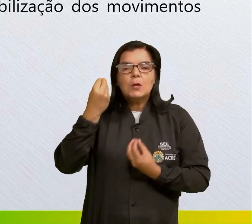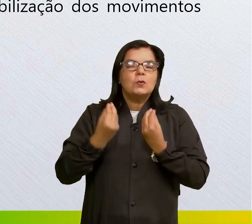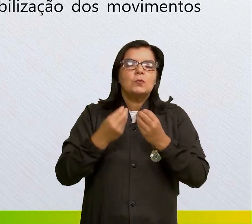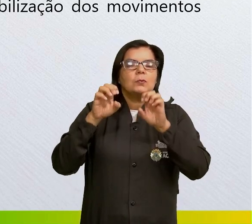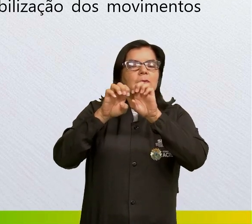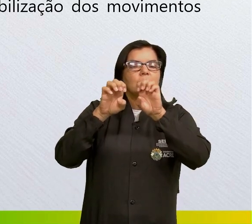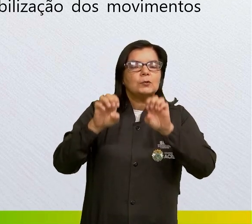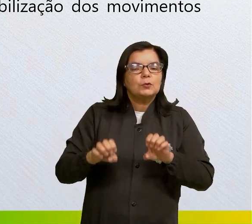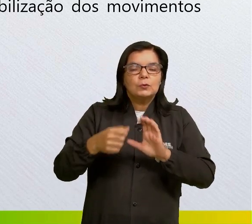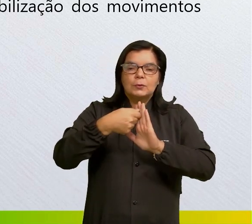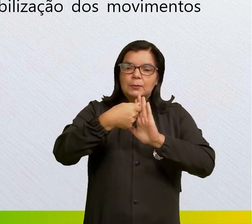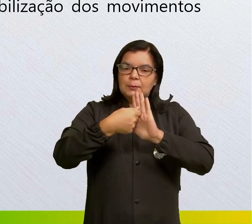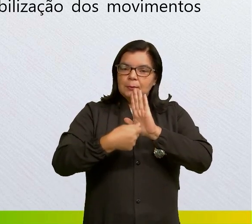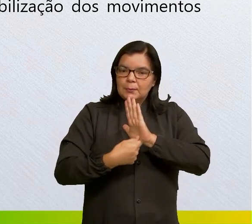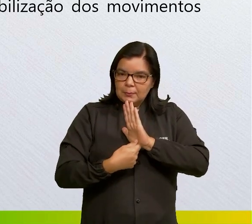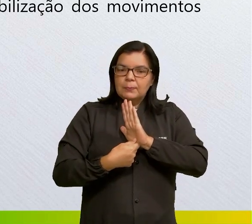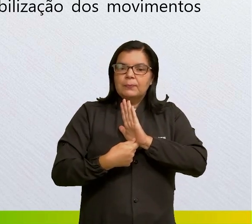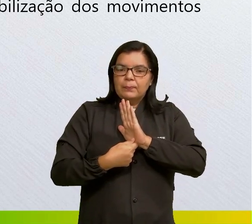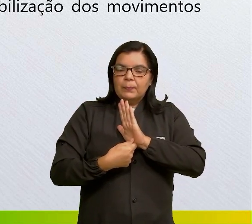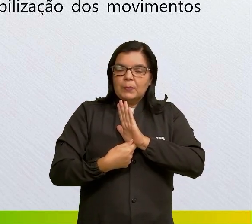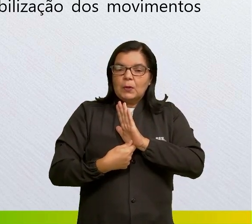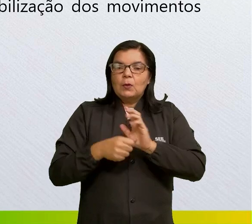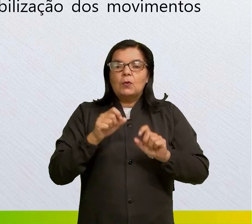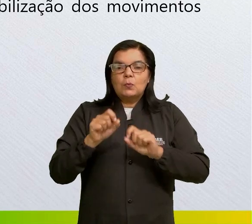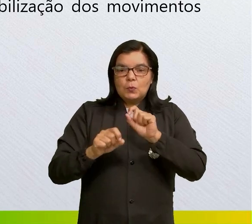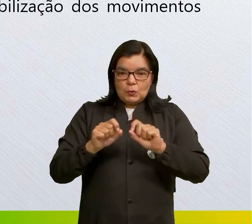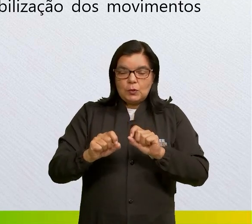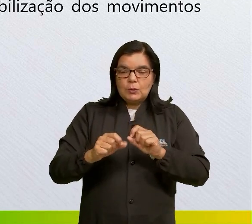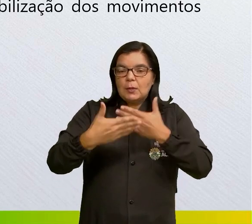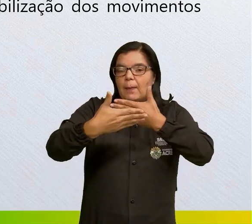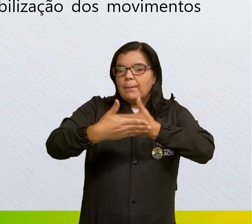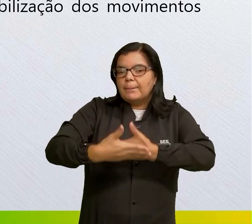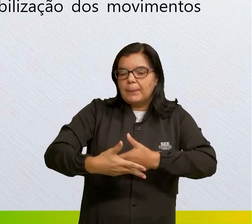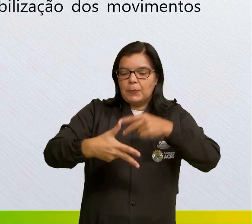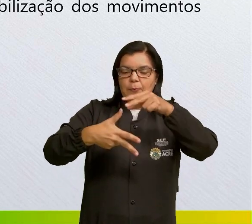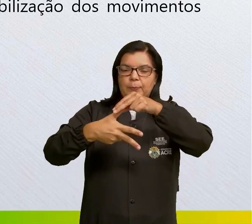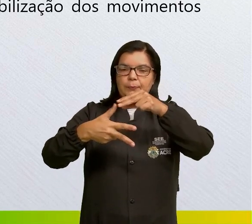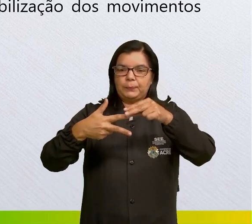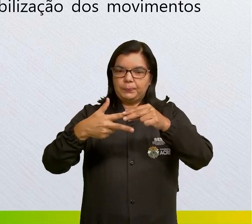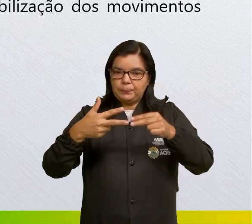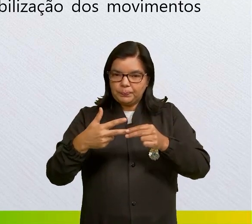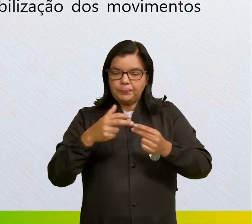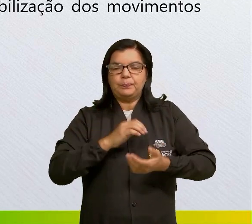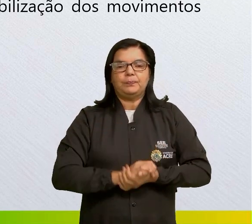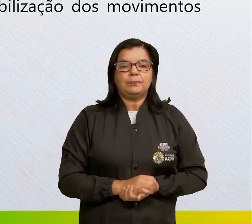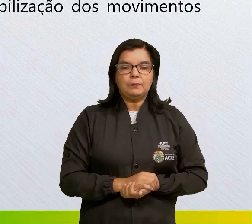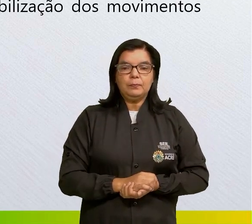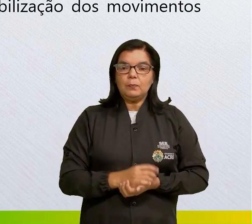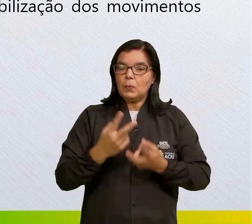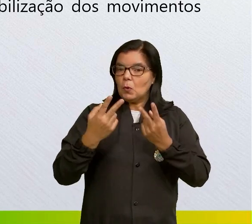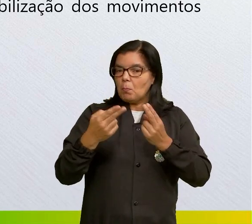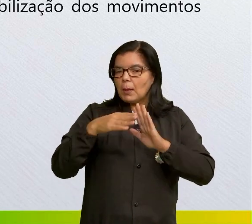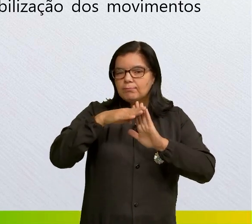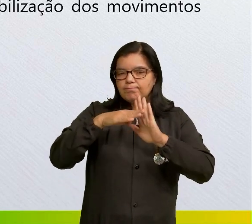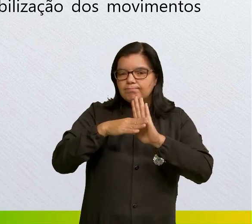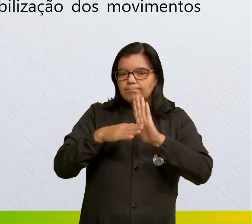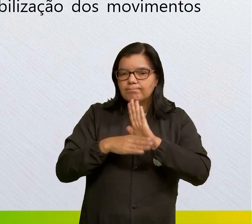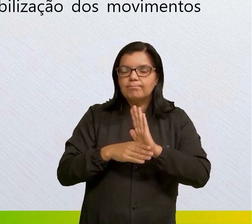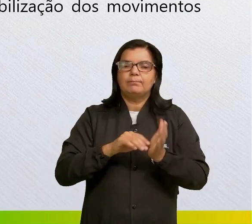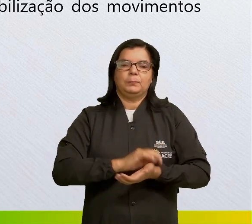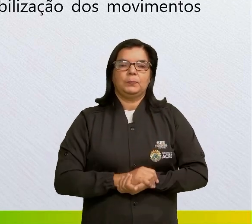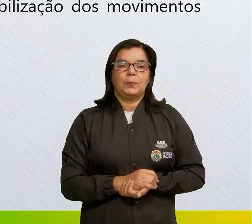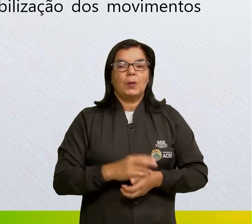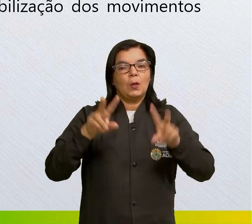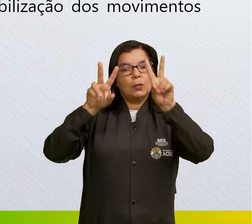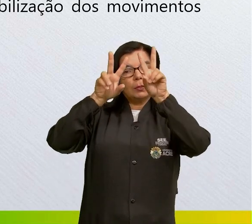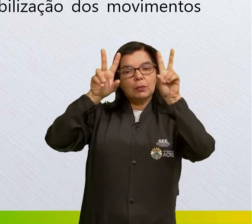estrutura de redação levando em conta o Exame Nacional do Ensino Médio, os mesmos parâmetros. Então, o